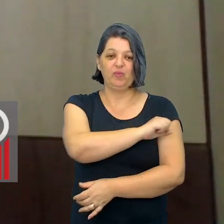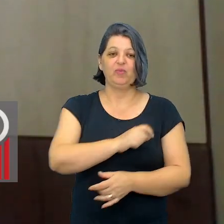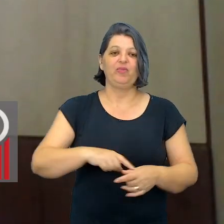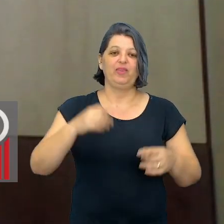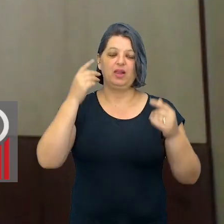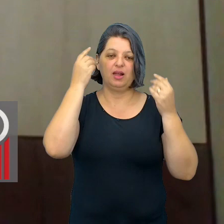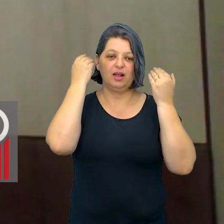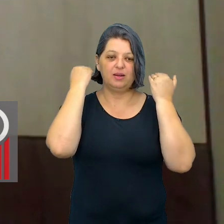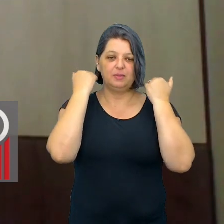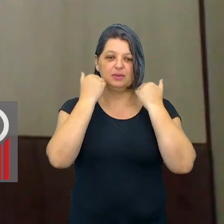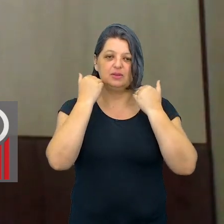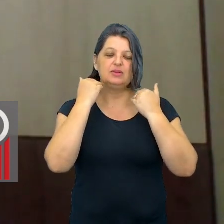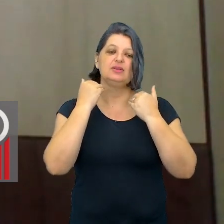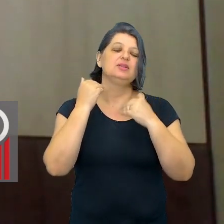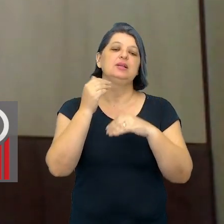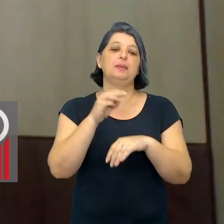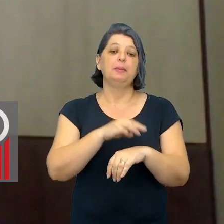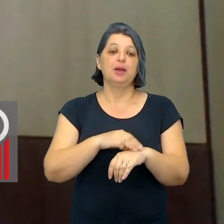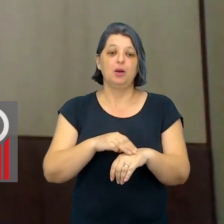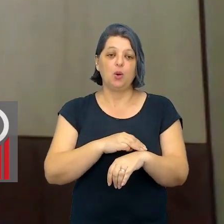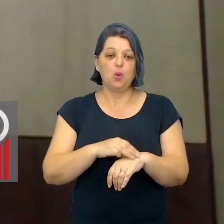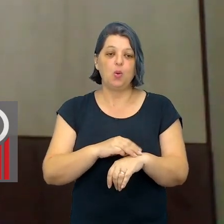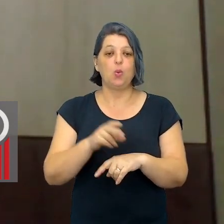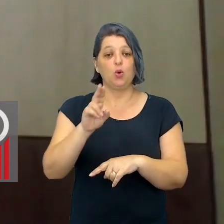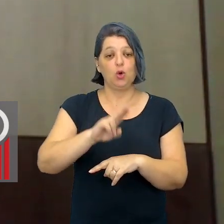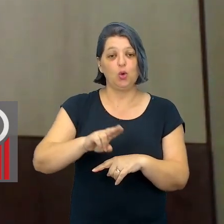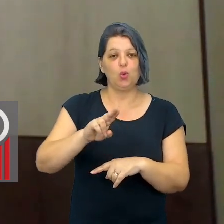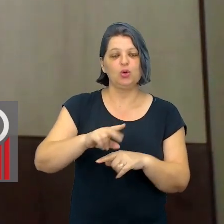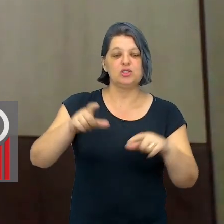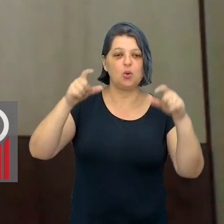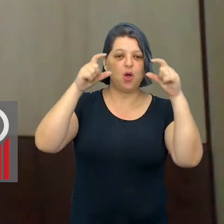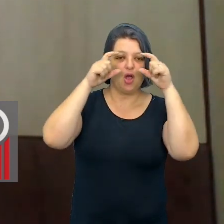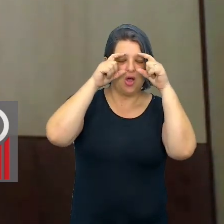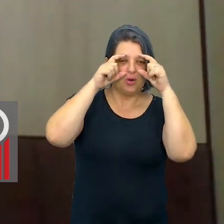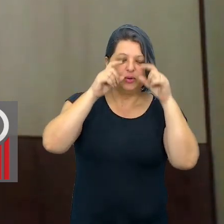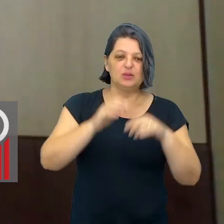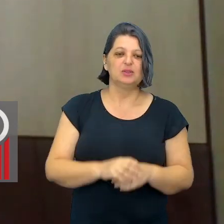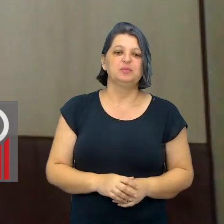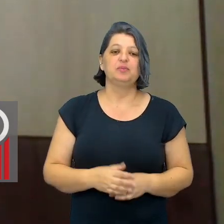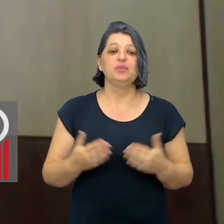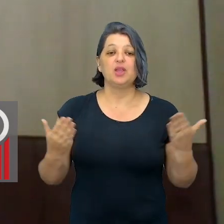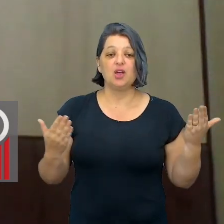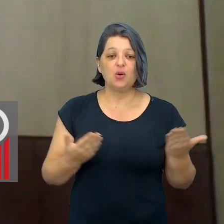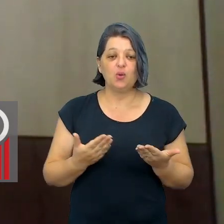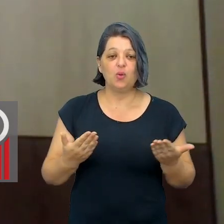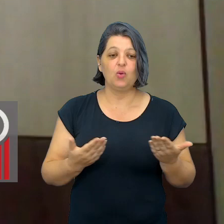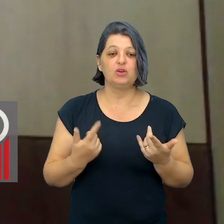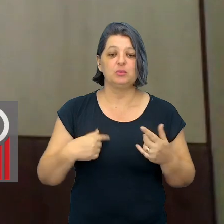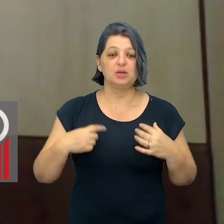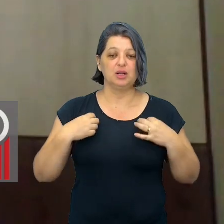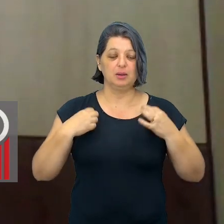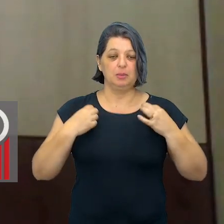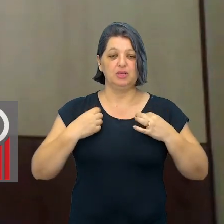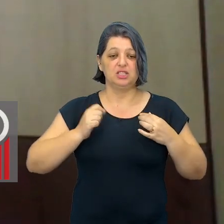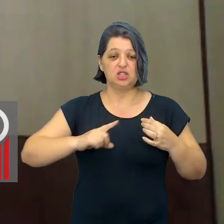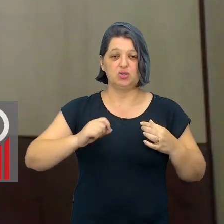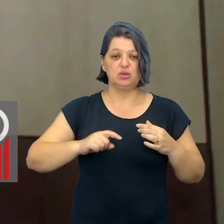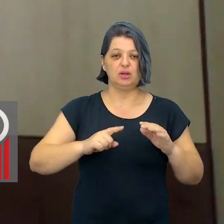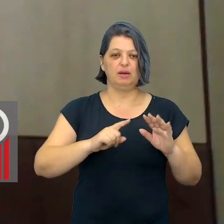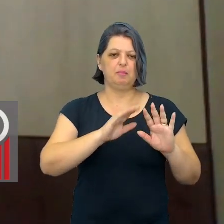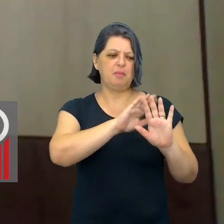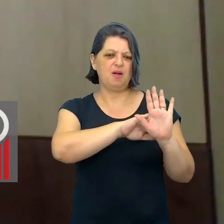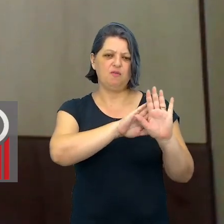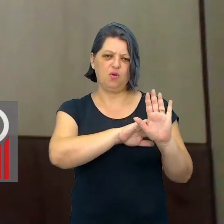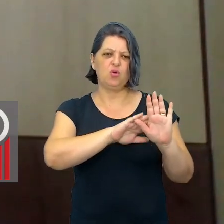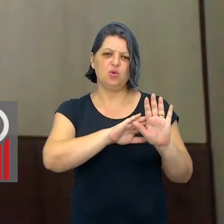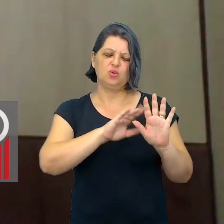cabelos castanhos escuros, uso óculos, um óculos de armação preta, hoje estou vestindo uma camisa azul e tenho um fundo amadeirado de mim. Mas é